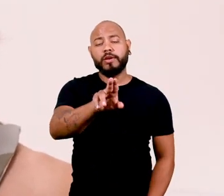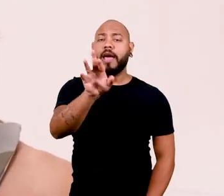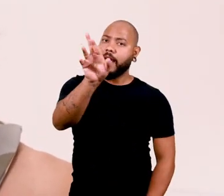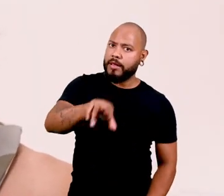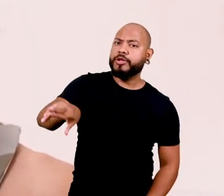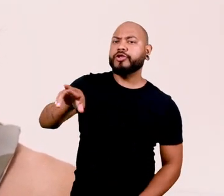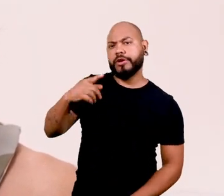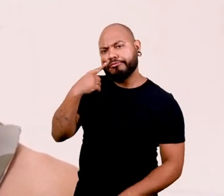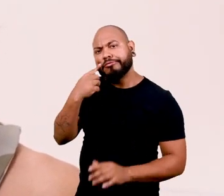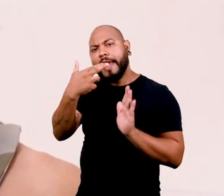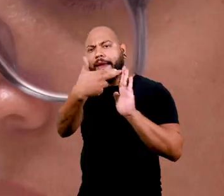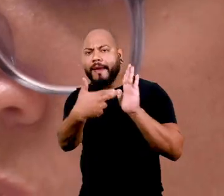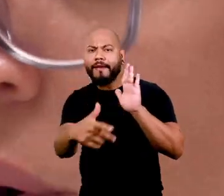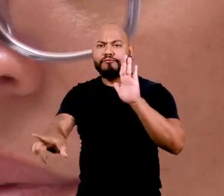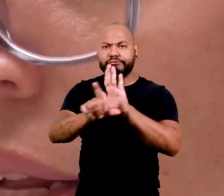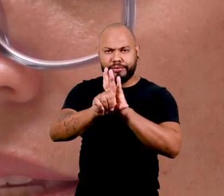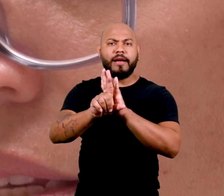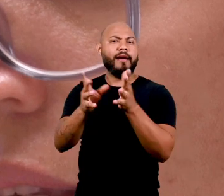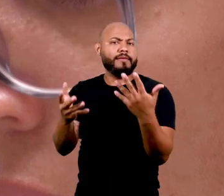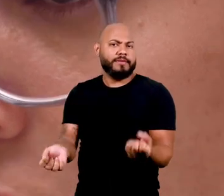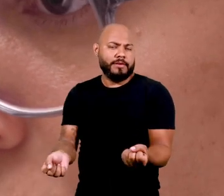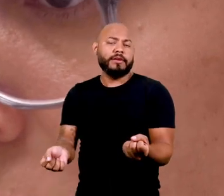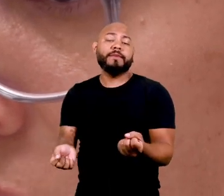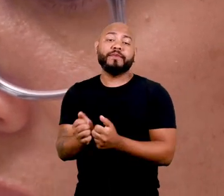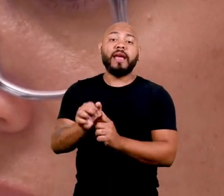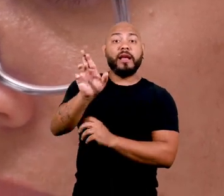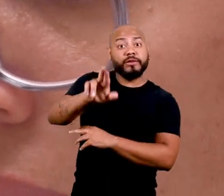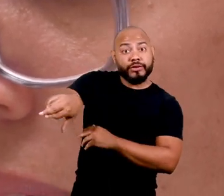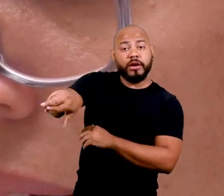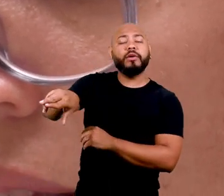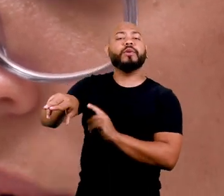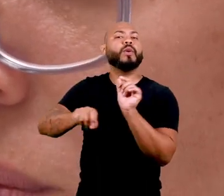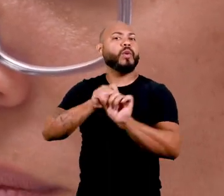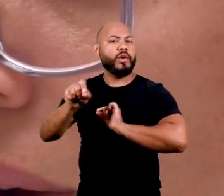ayahuasca regulamentado. E normalmente essas religiões, elas